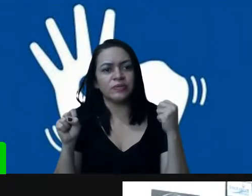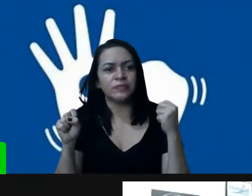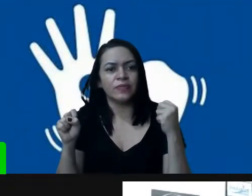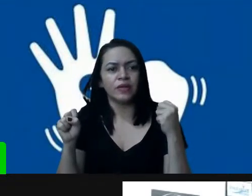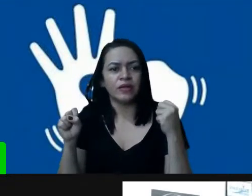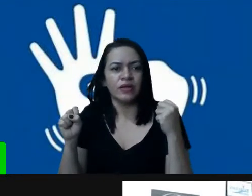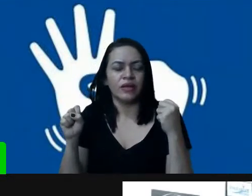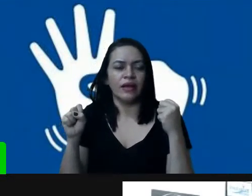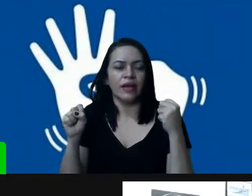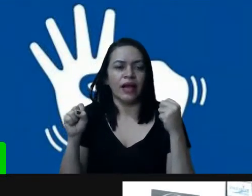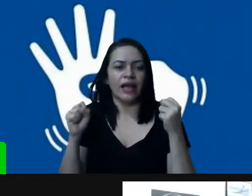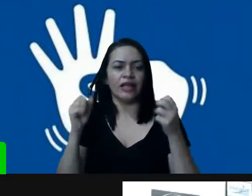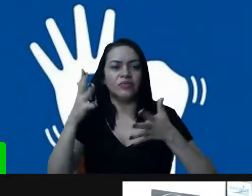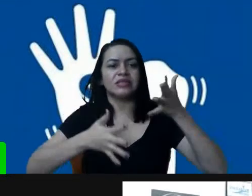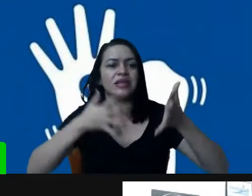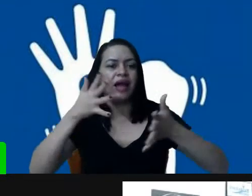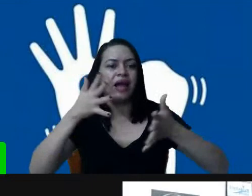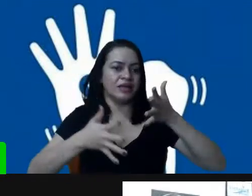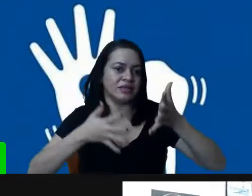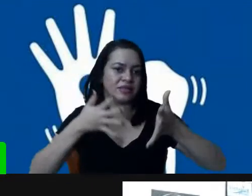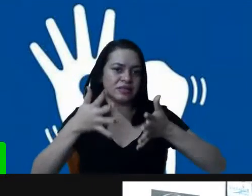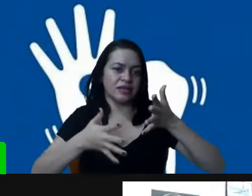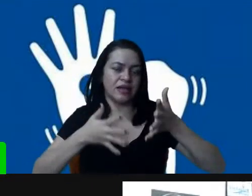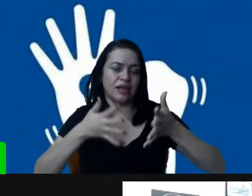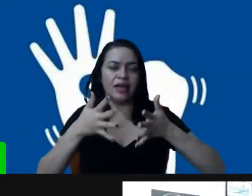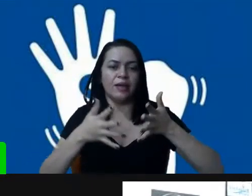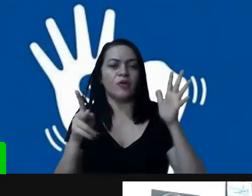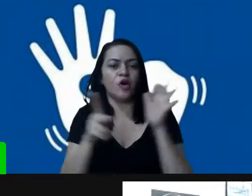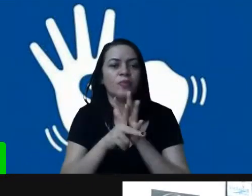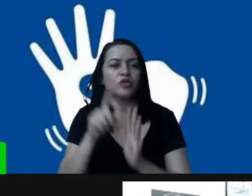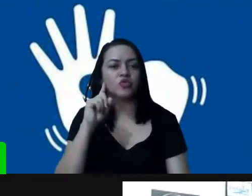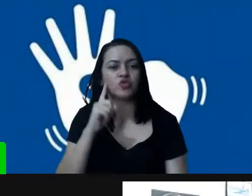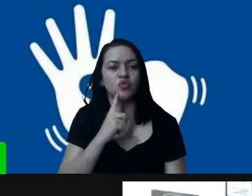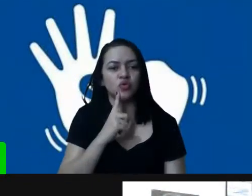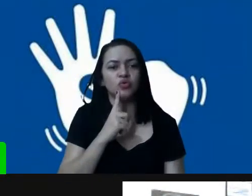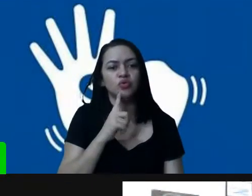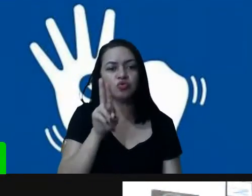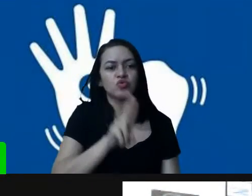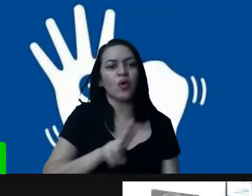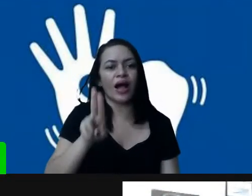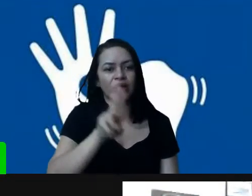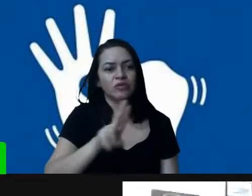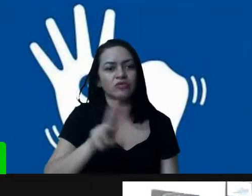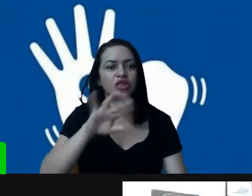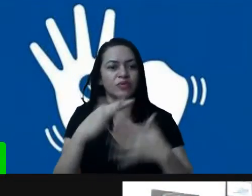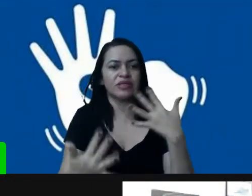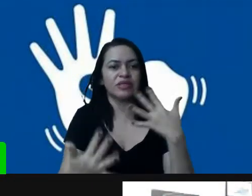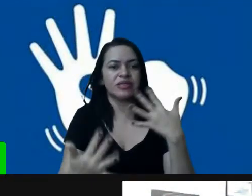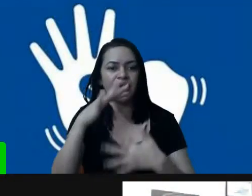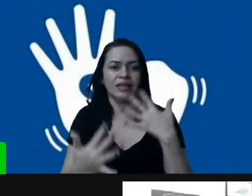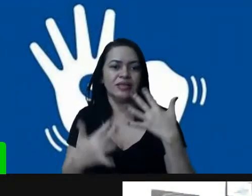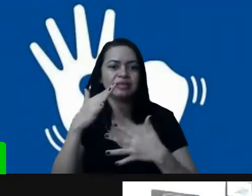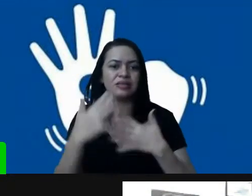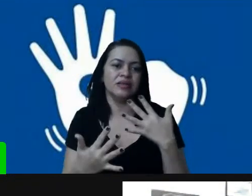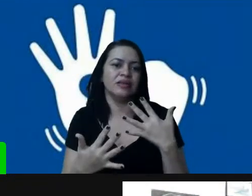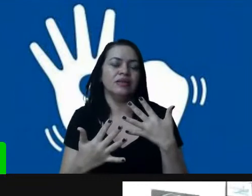grande. A língua de sinais, ela é própria do surdo, usuário de língua de